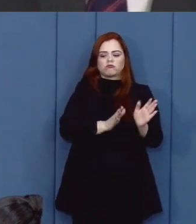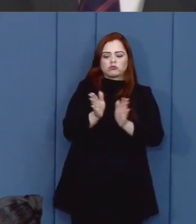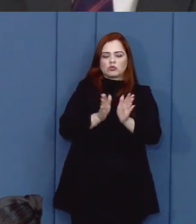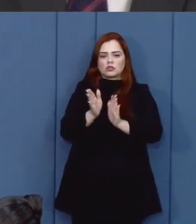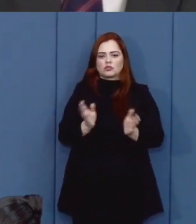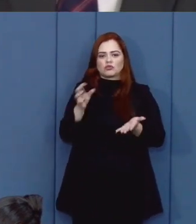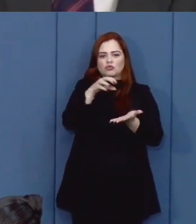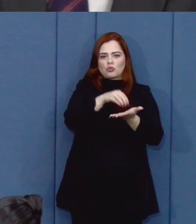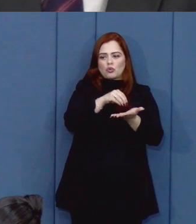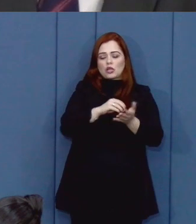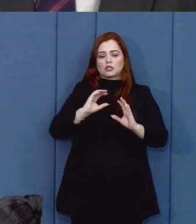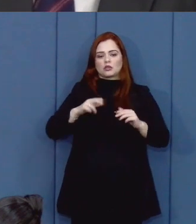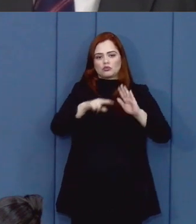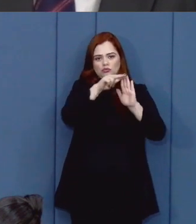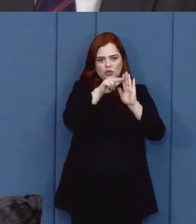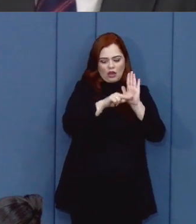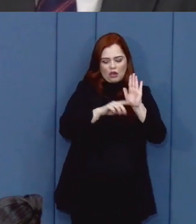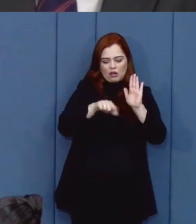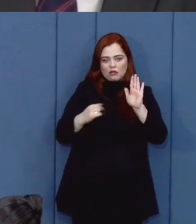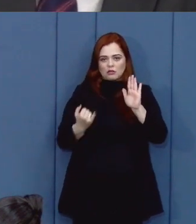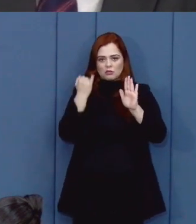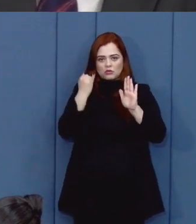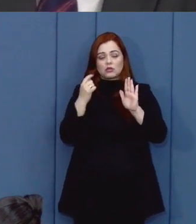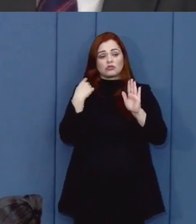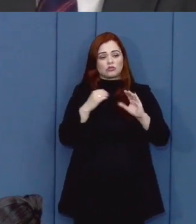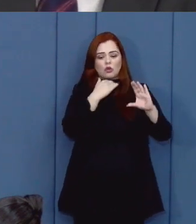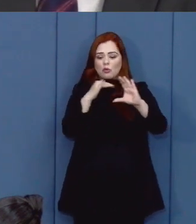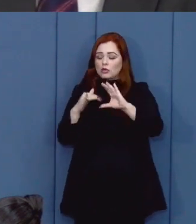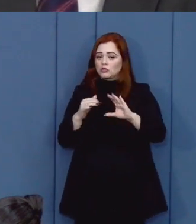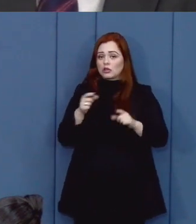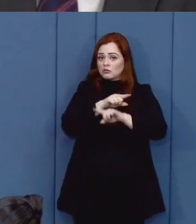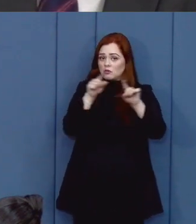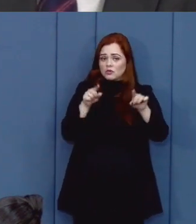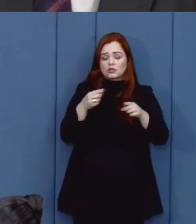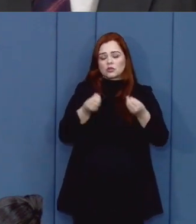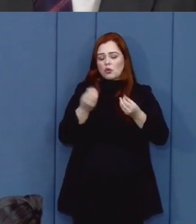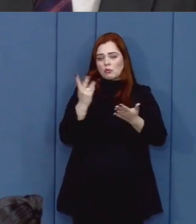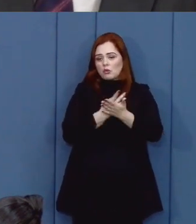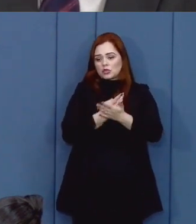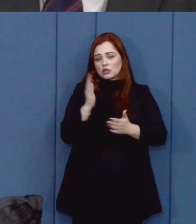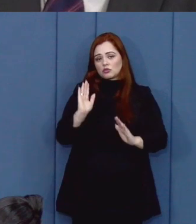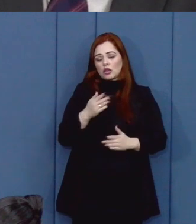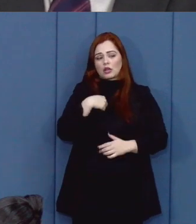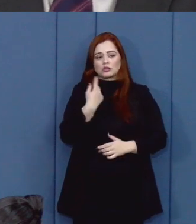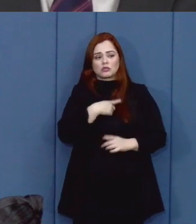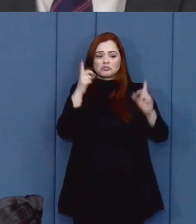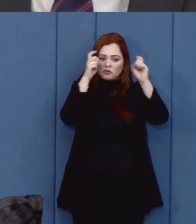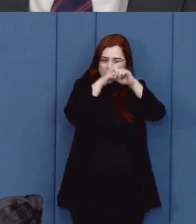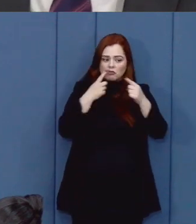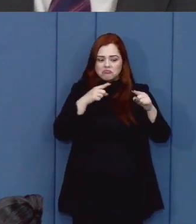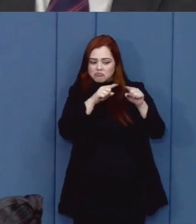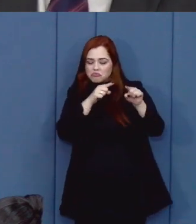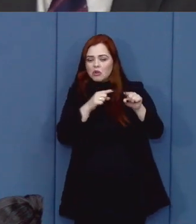de implementação de normas. É muito importante e compartilhar com bastante franqueza, como aconteceu aqui, as nossas fragilidades, as nossas dificuldades e os